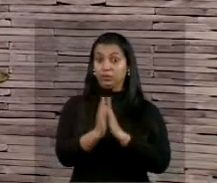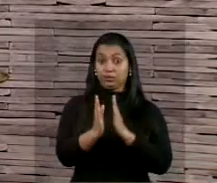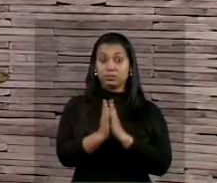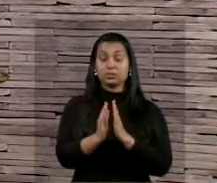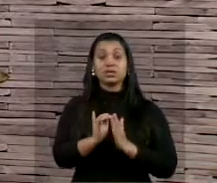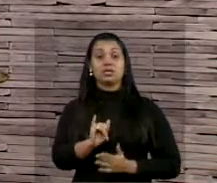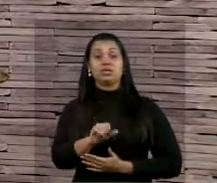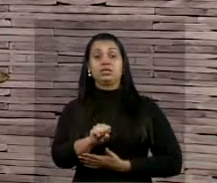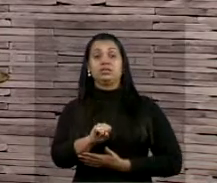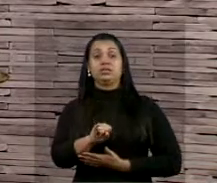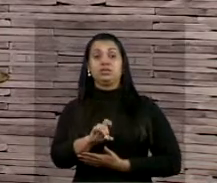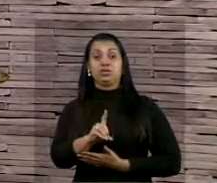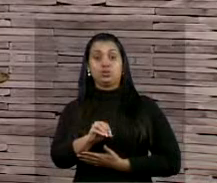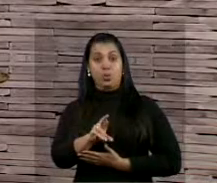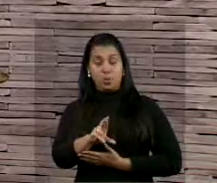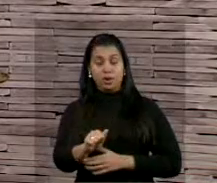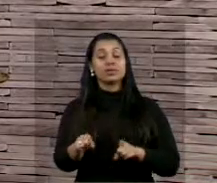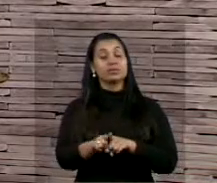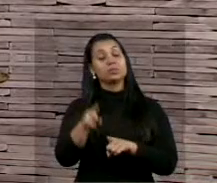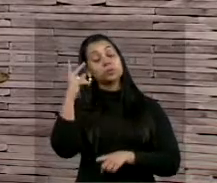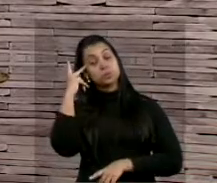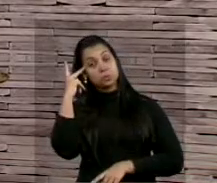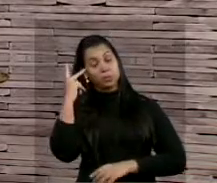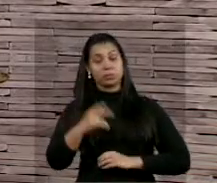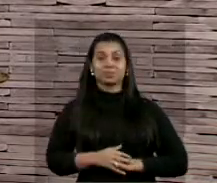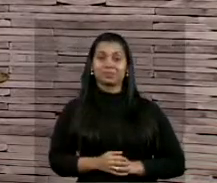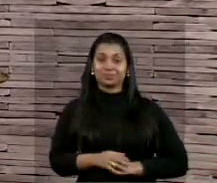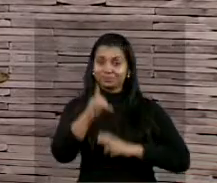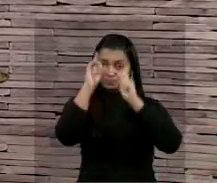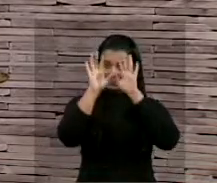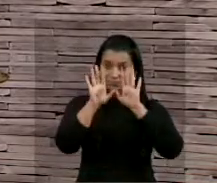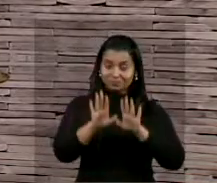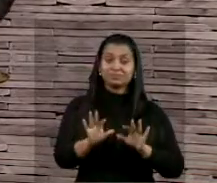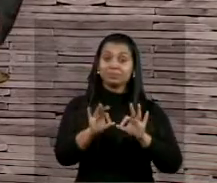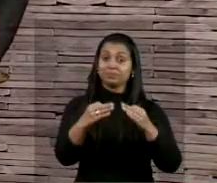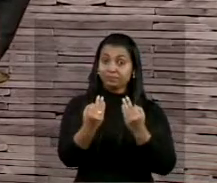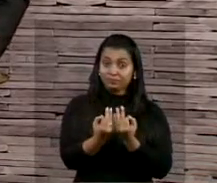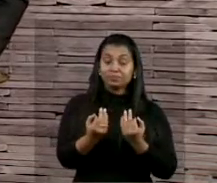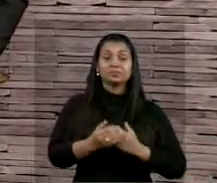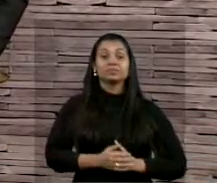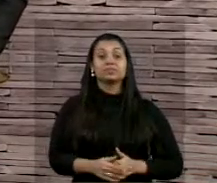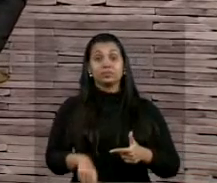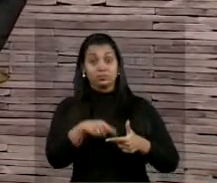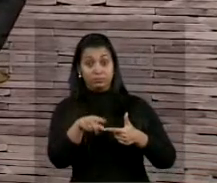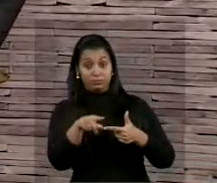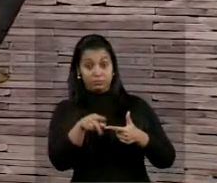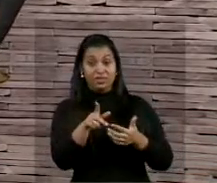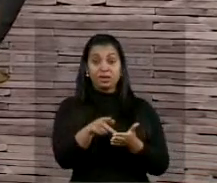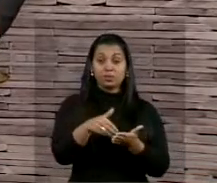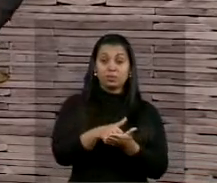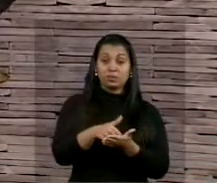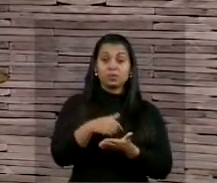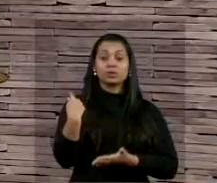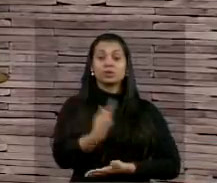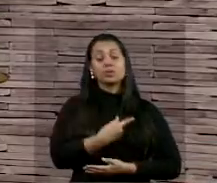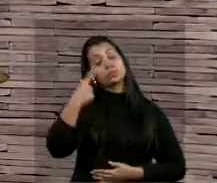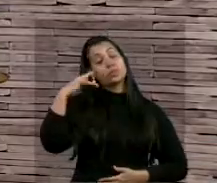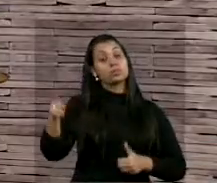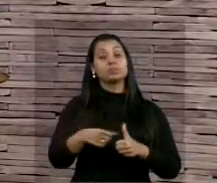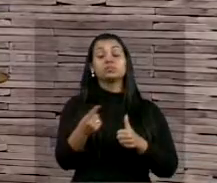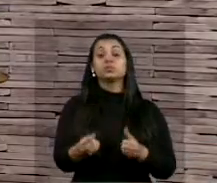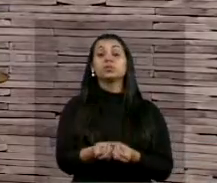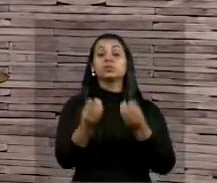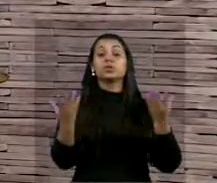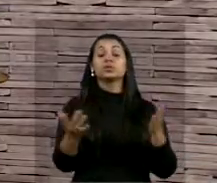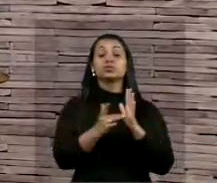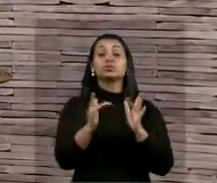por Isidora Guedes, também de São Paulo, capital. Deus abençoe essa família. Segundo o mistério luminoso, contemplamos o primeiro